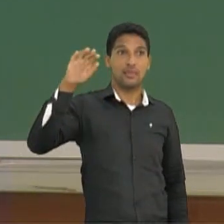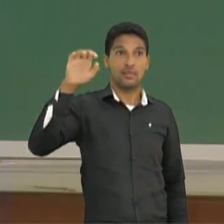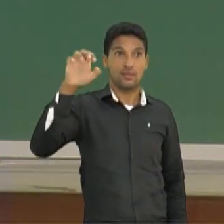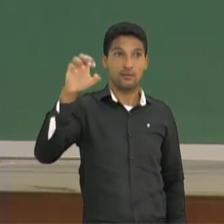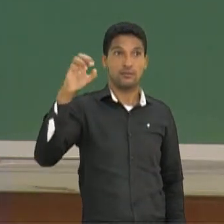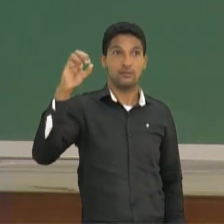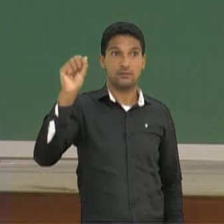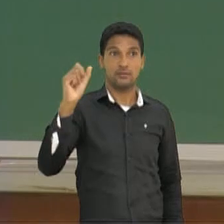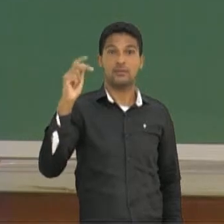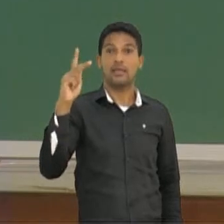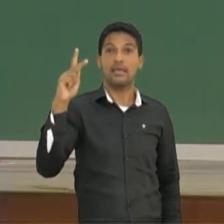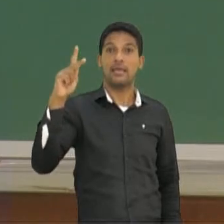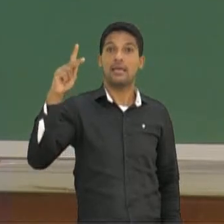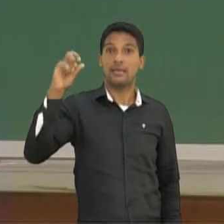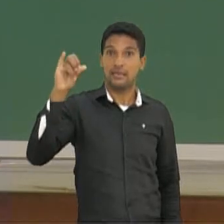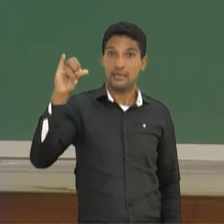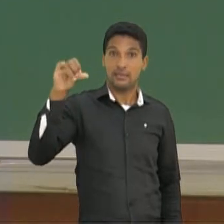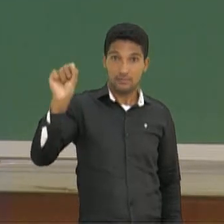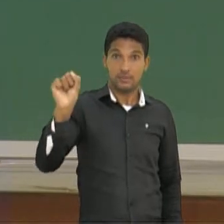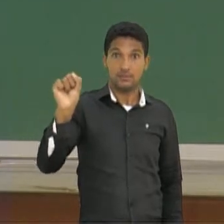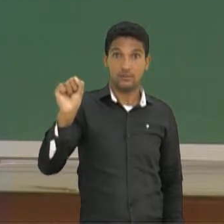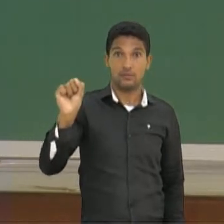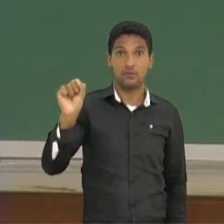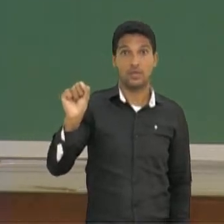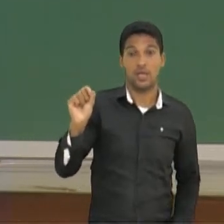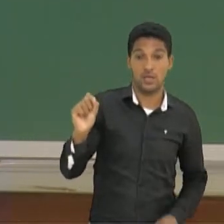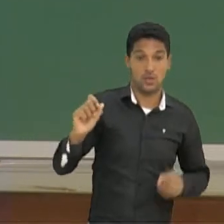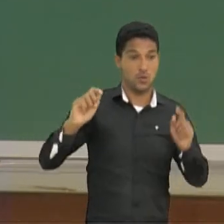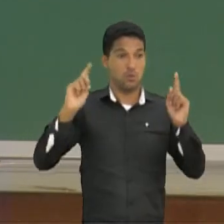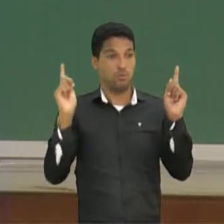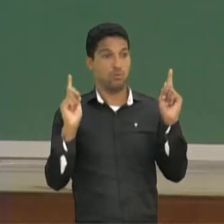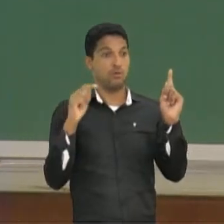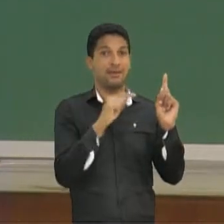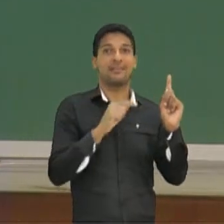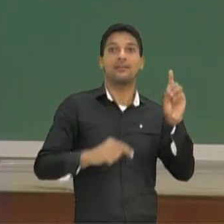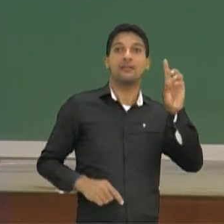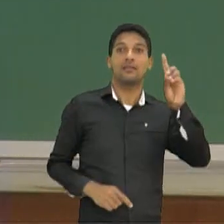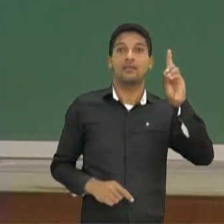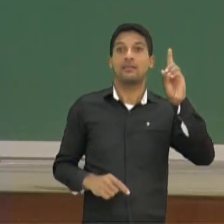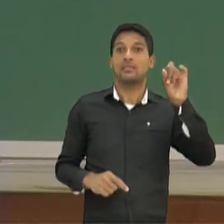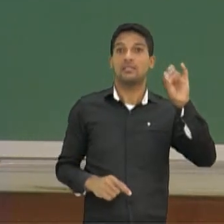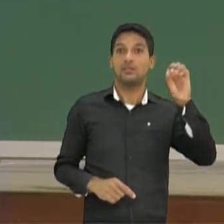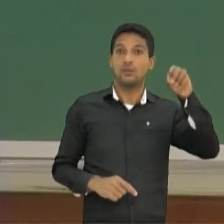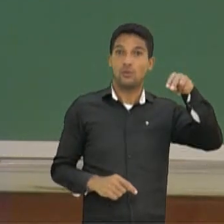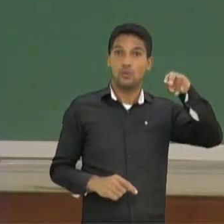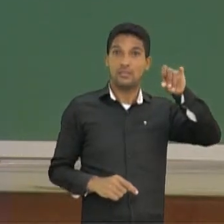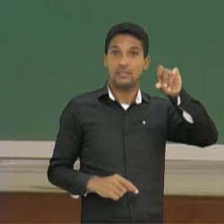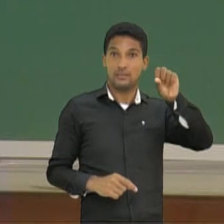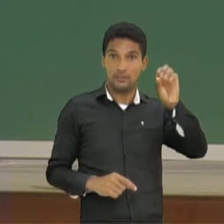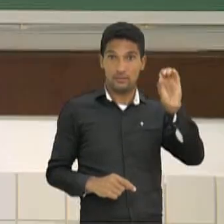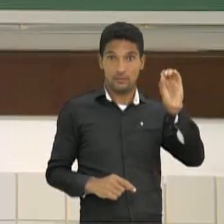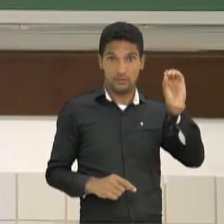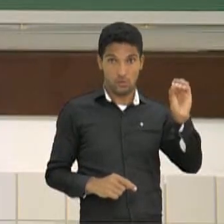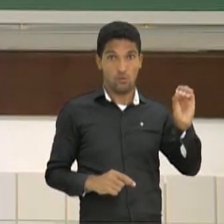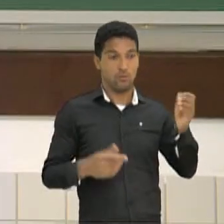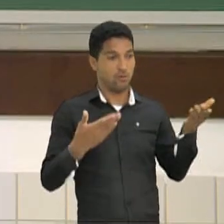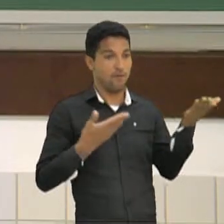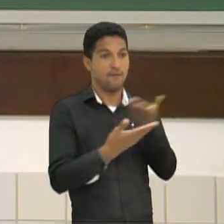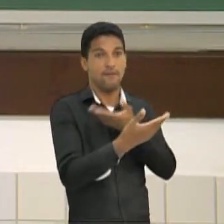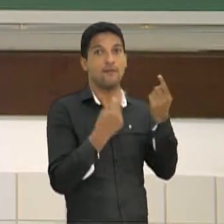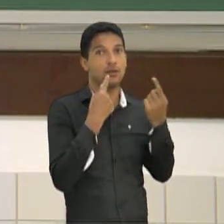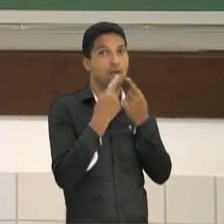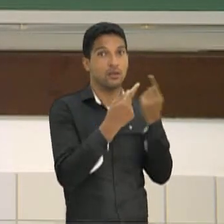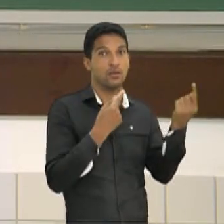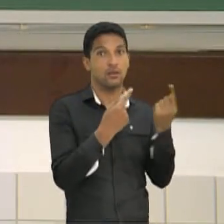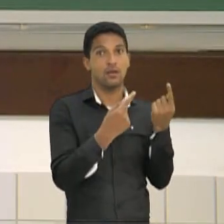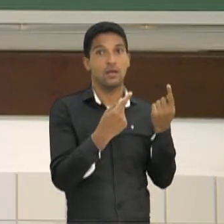Thespis acabou criando um diálogo entre Dionísio, né, e respondendo ao pessoal que estava lá. Então, ali surge, naquele momento, o primeiro